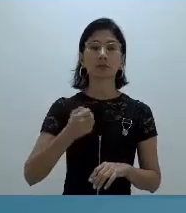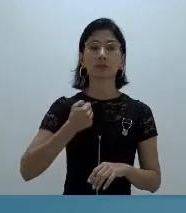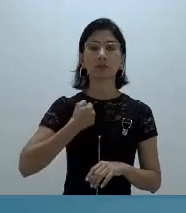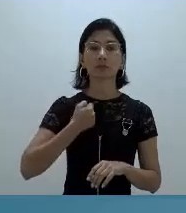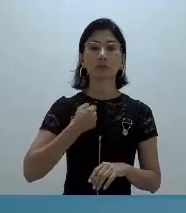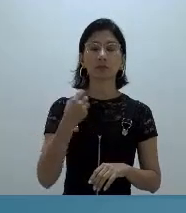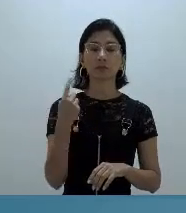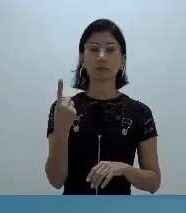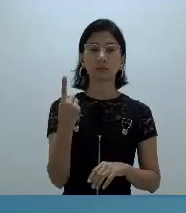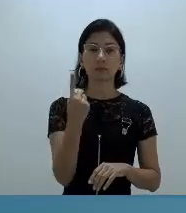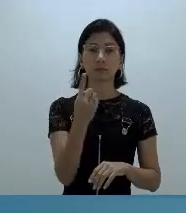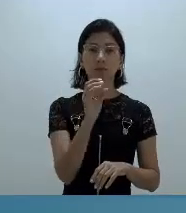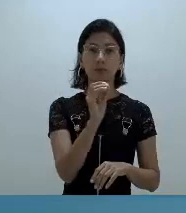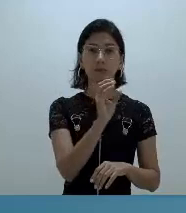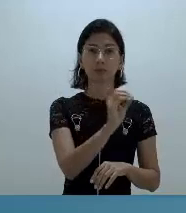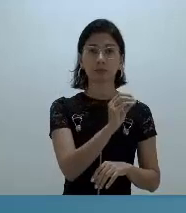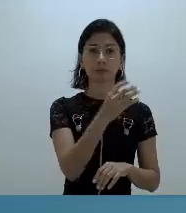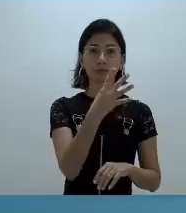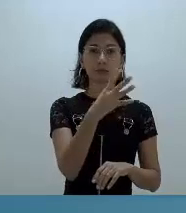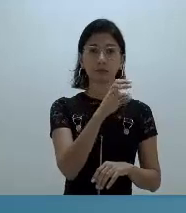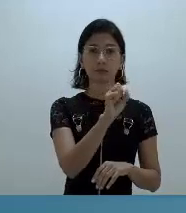a gente das perguntas aqui.